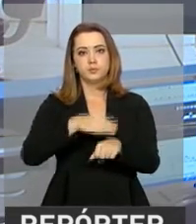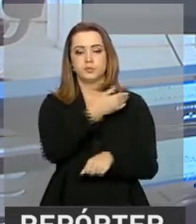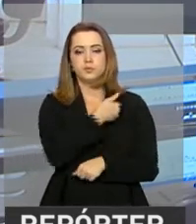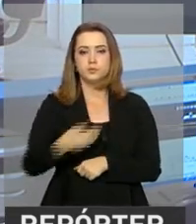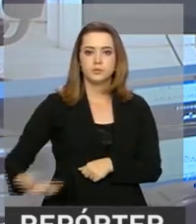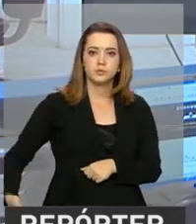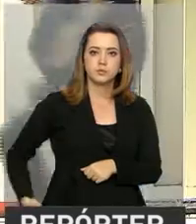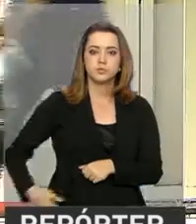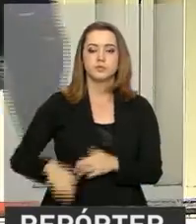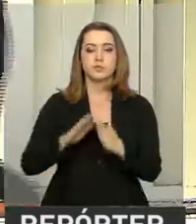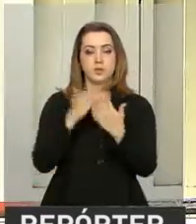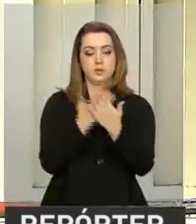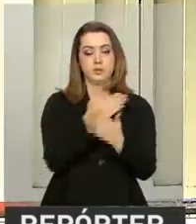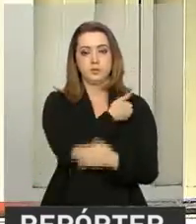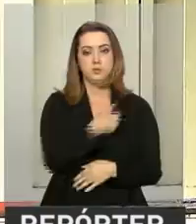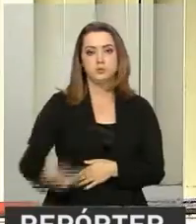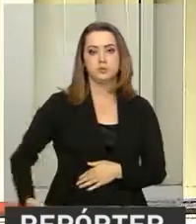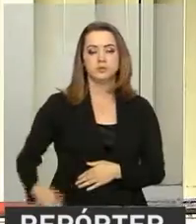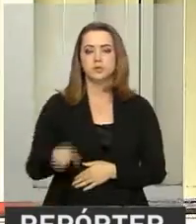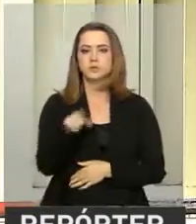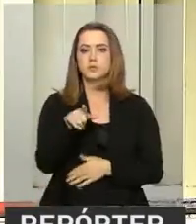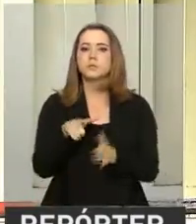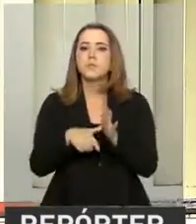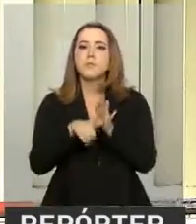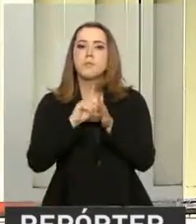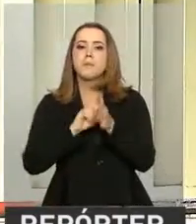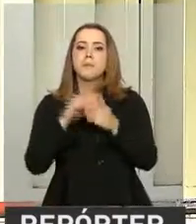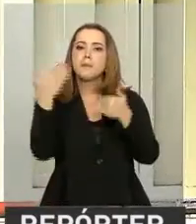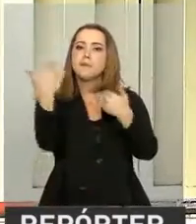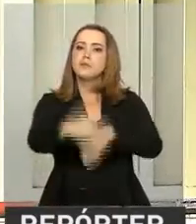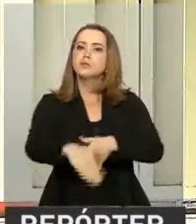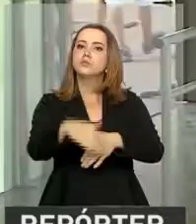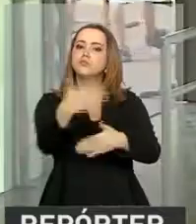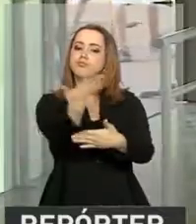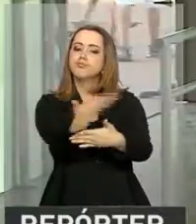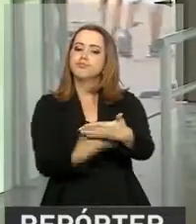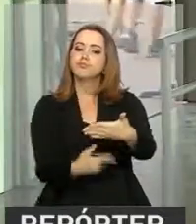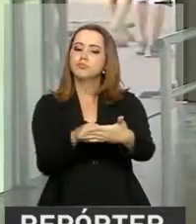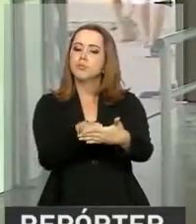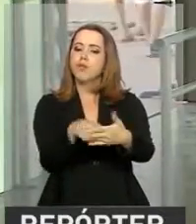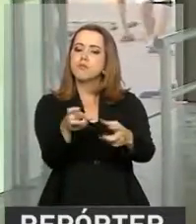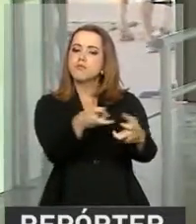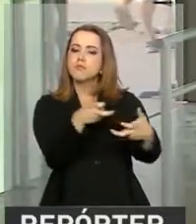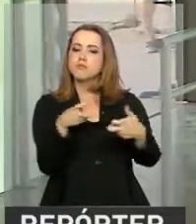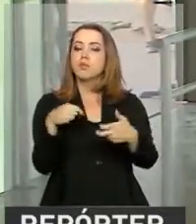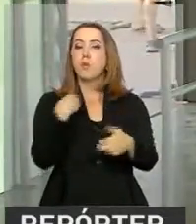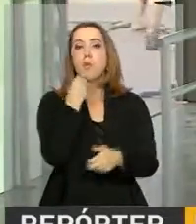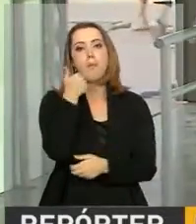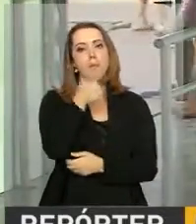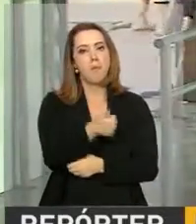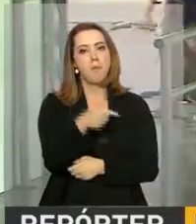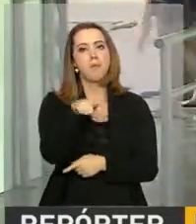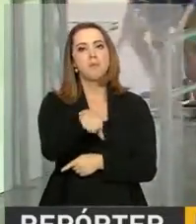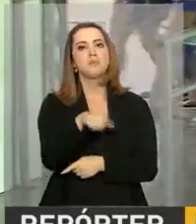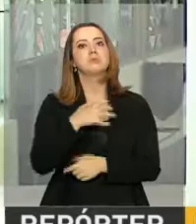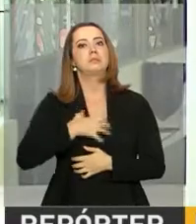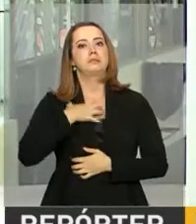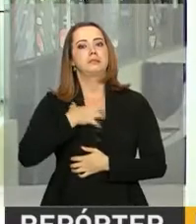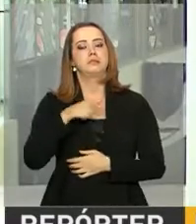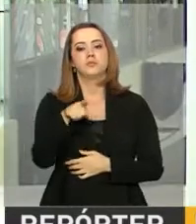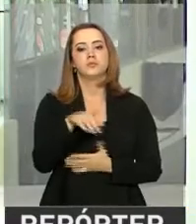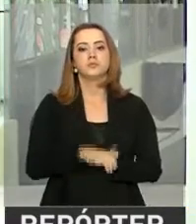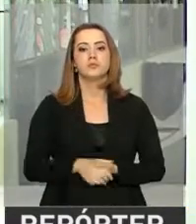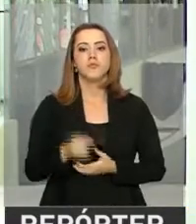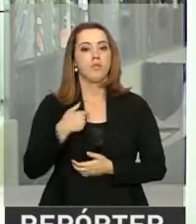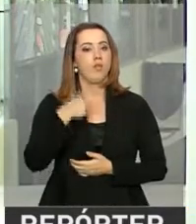Gabriela Noronha. Antes da prova, a expectativa dos alunos por um bom resultado era grande. Eu